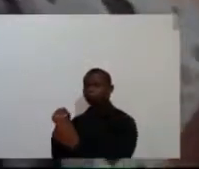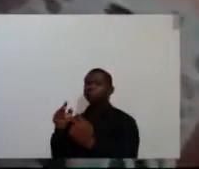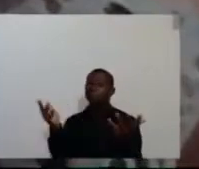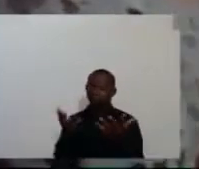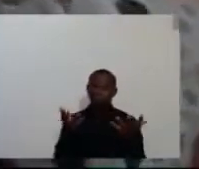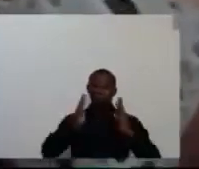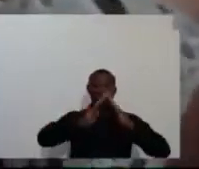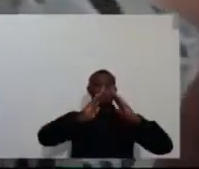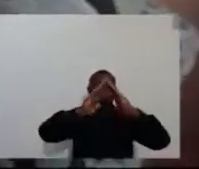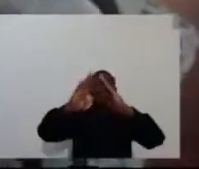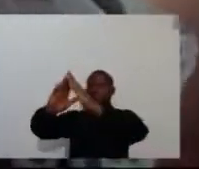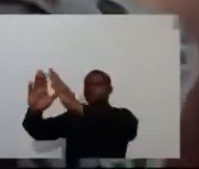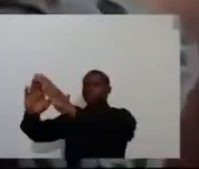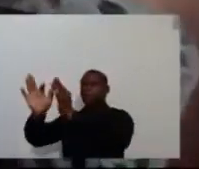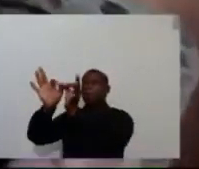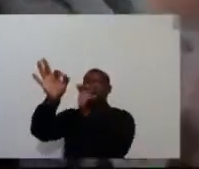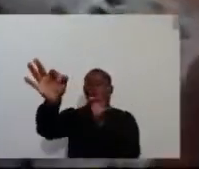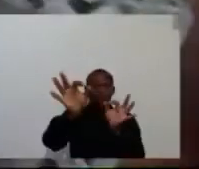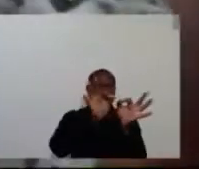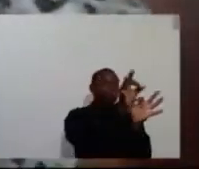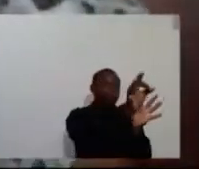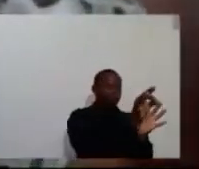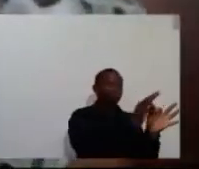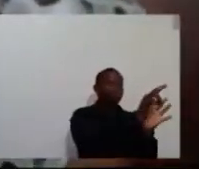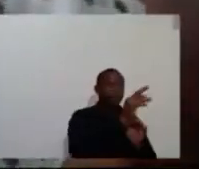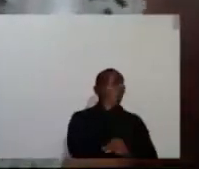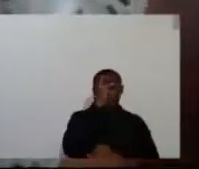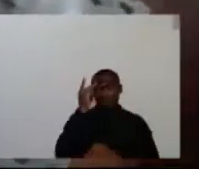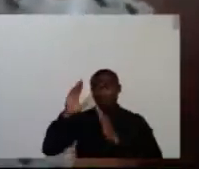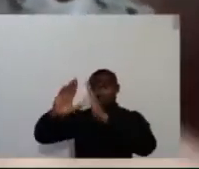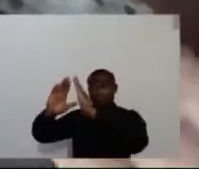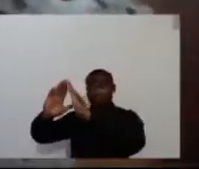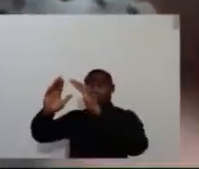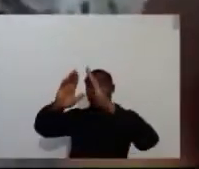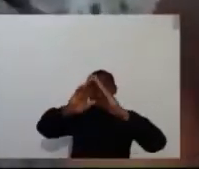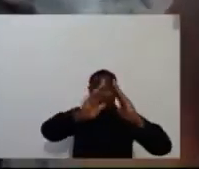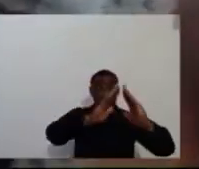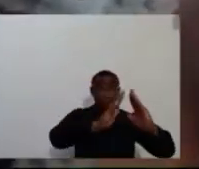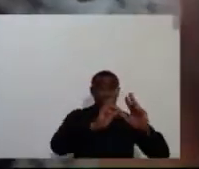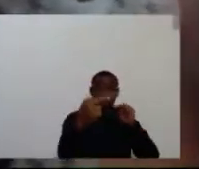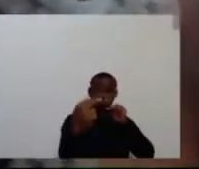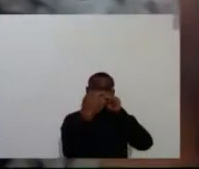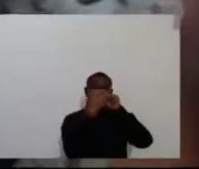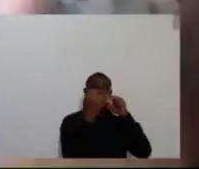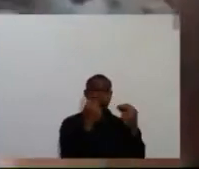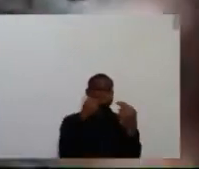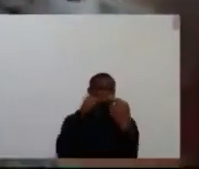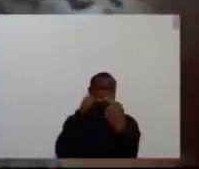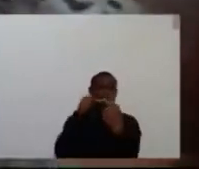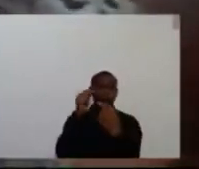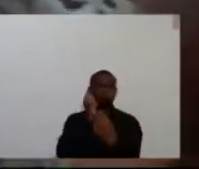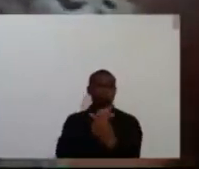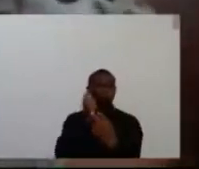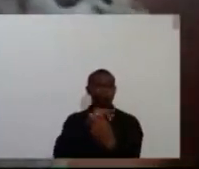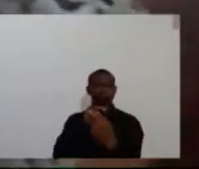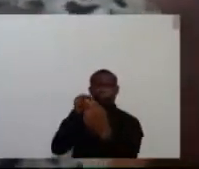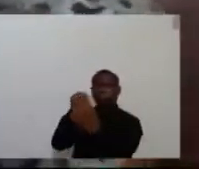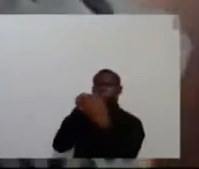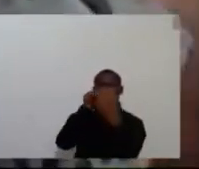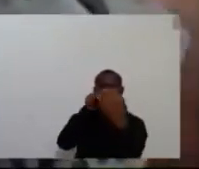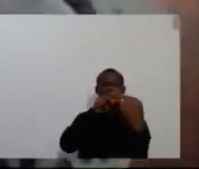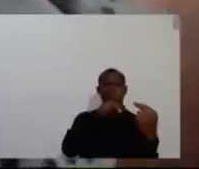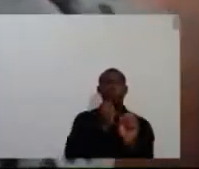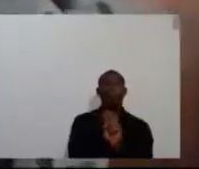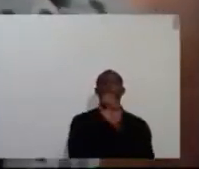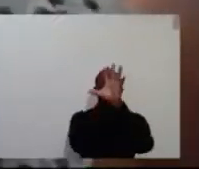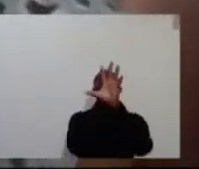olho, é um híbrido tecnológico, é um presencial à distância, é um online ao vivo, não é gravado. Você vai poder mandar